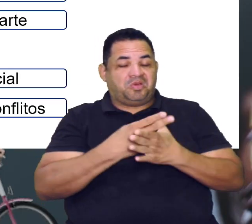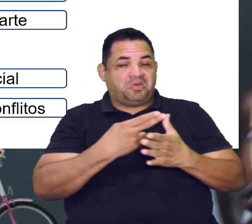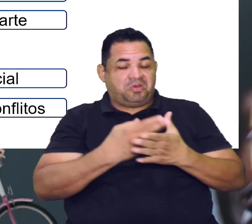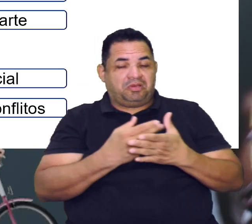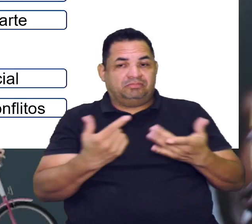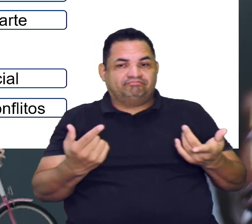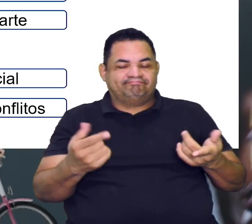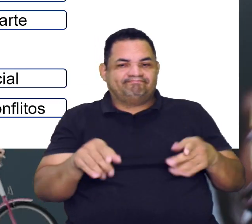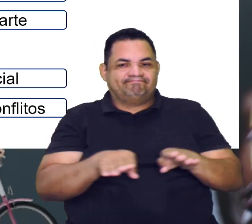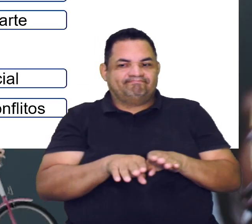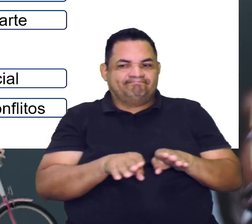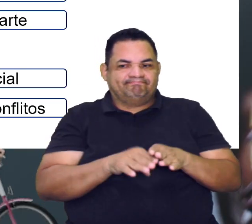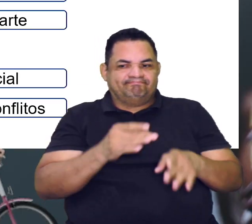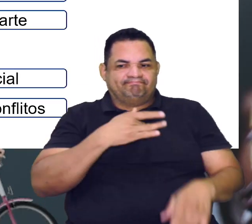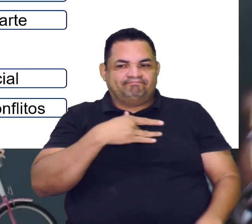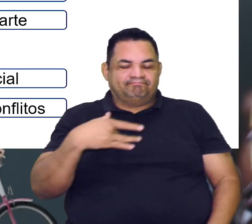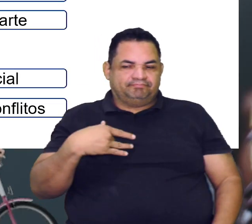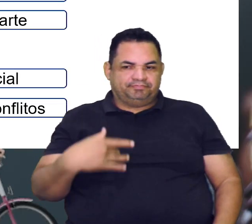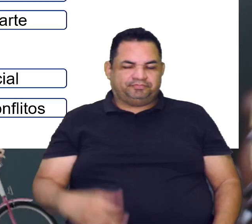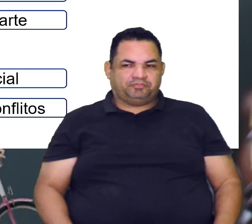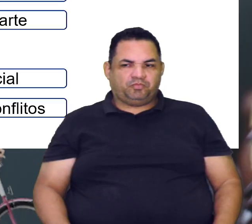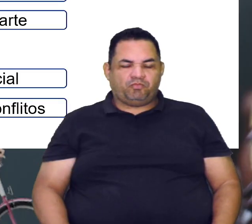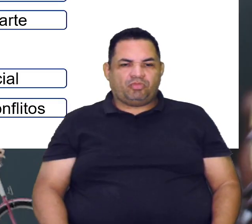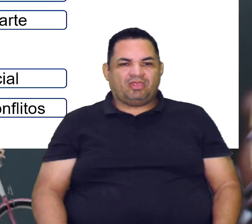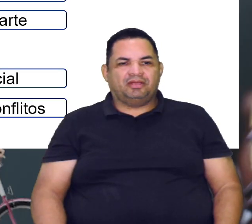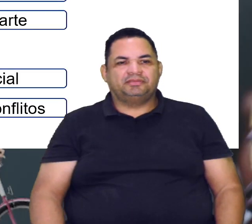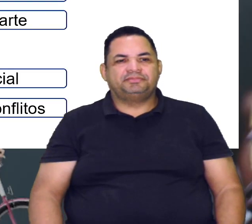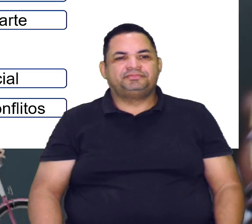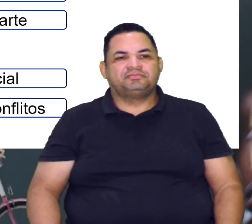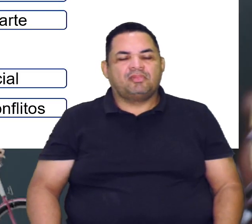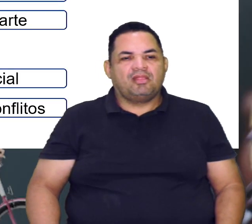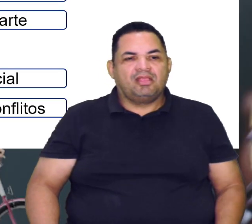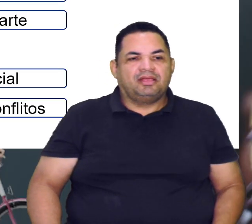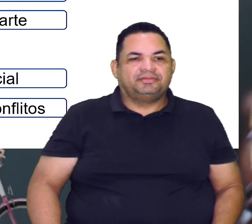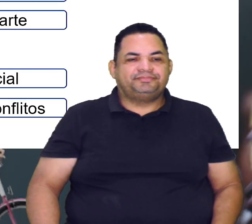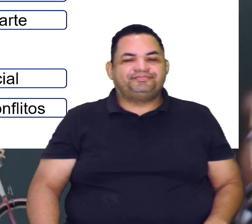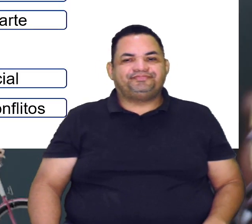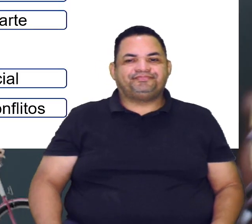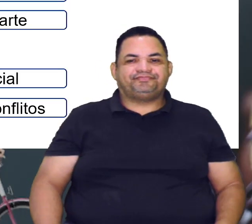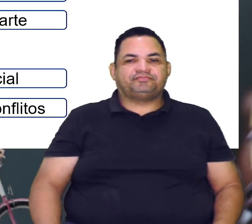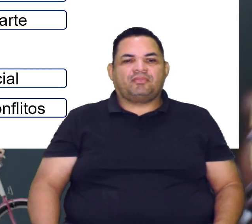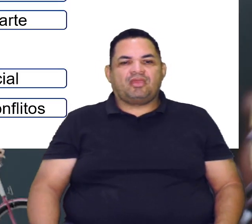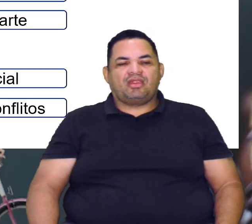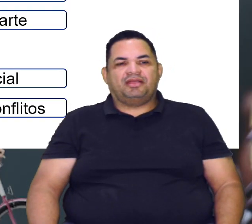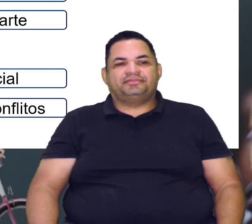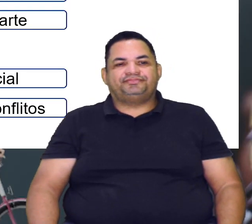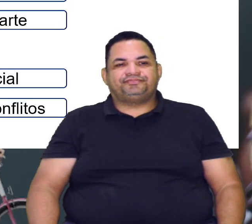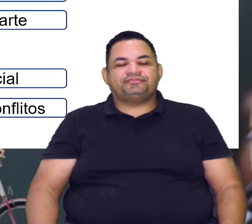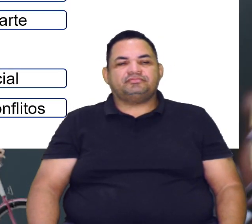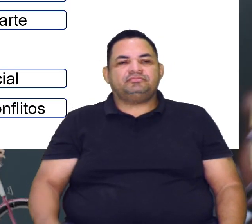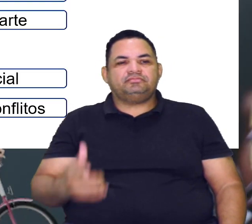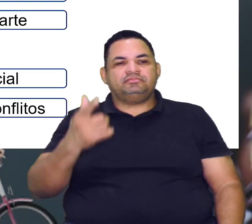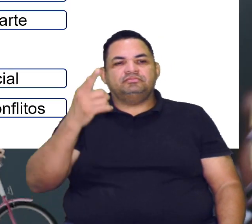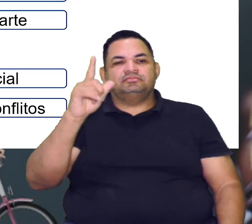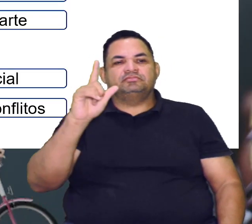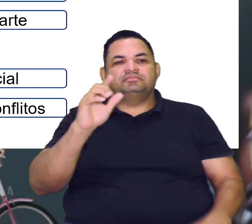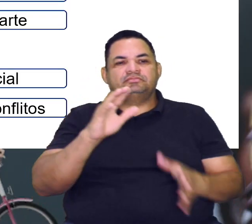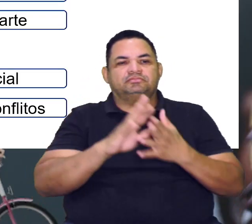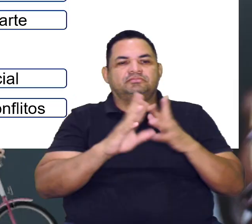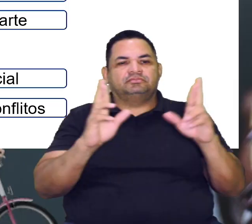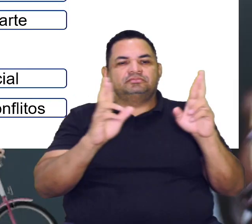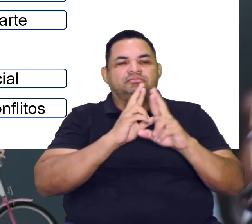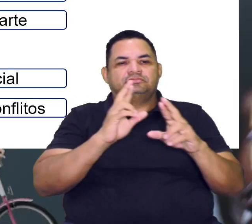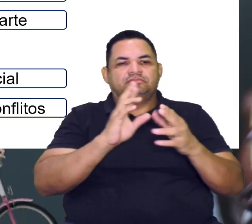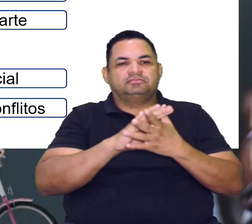também faz parte da nossa saúde. E tem também um outro ponto que está relacionado às relações